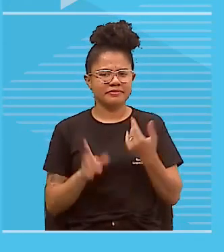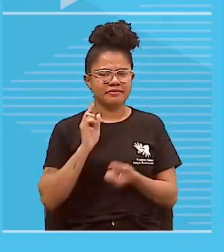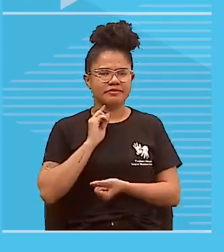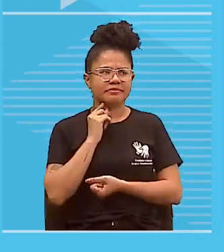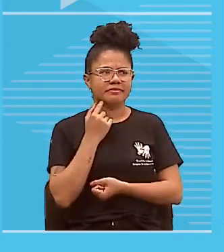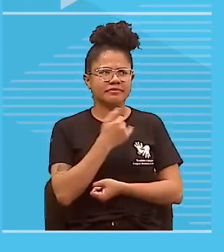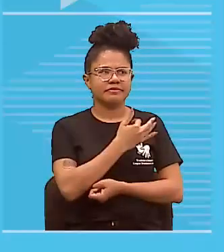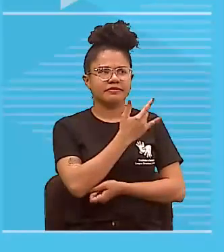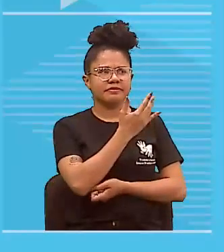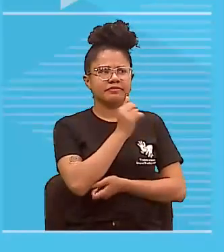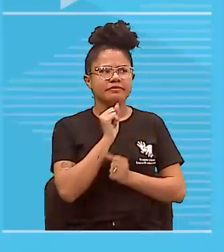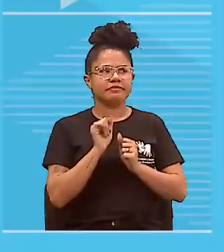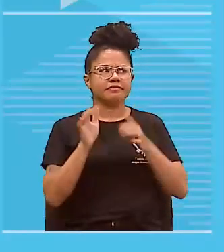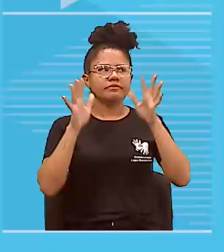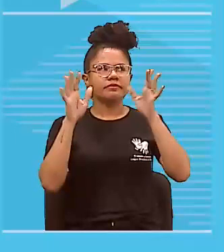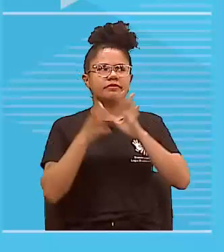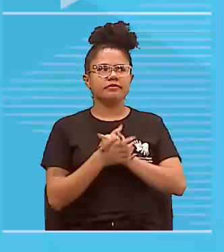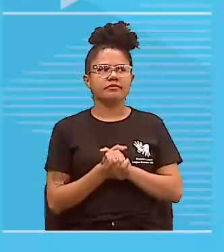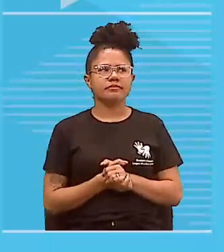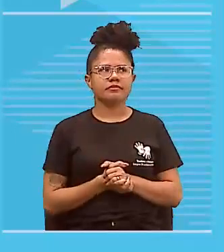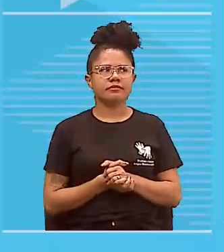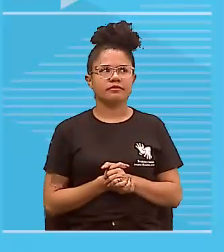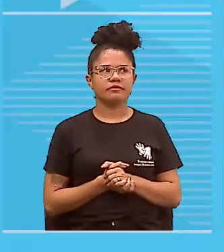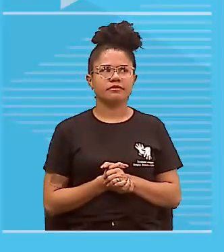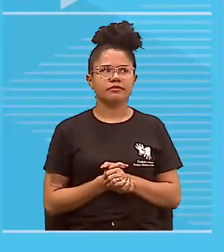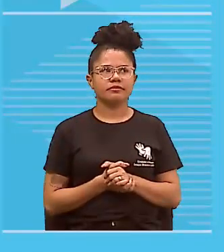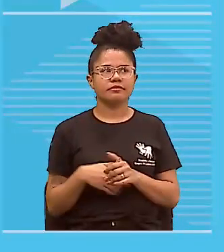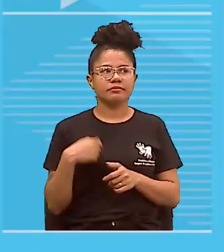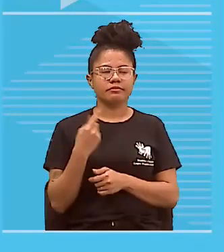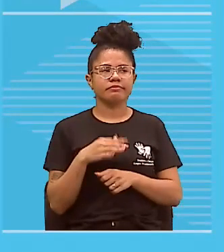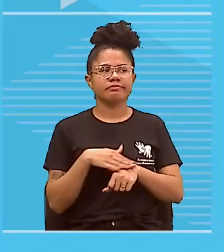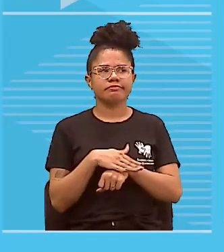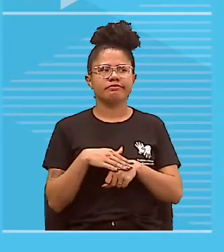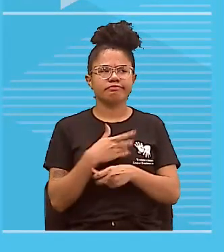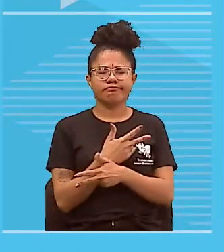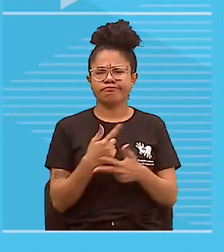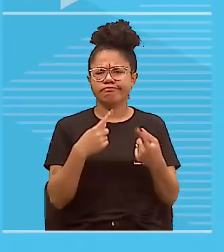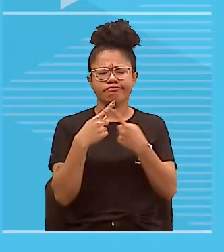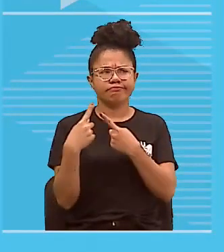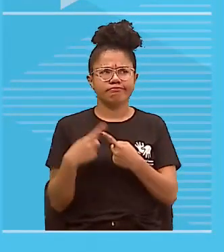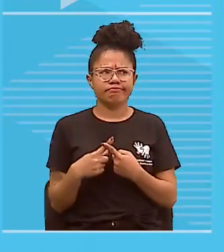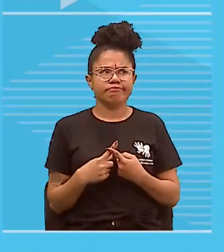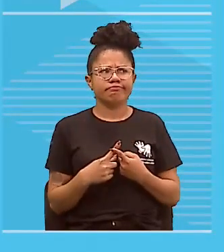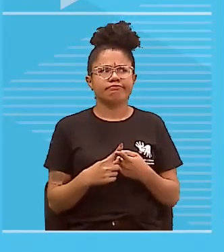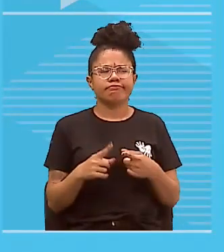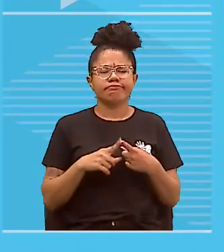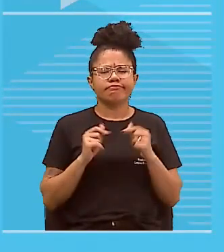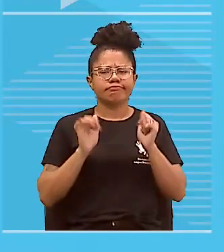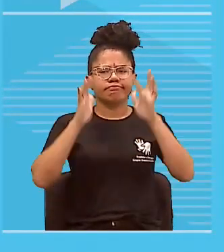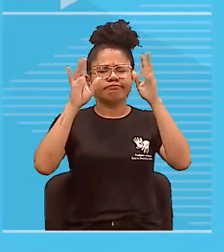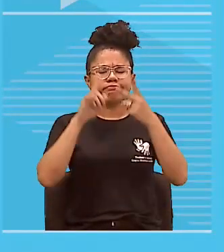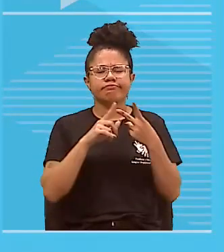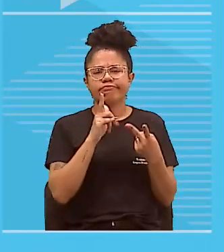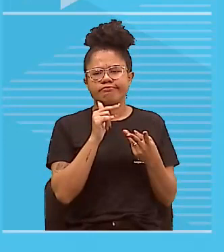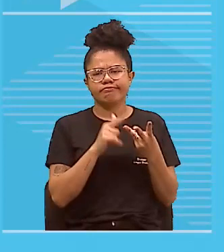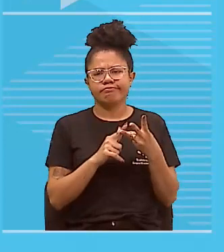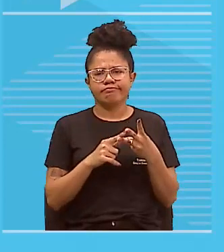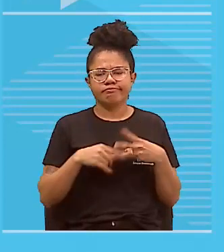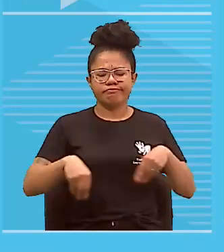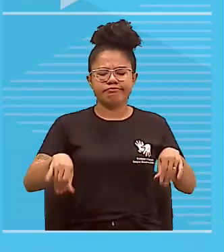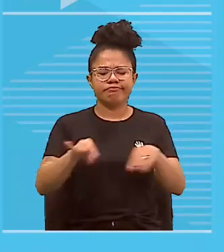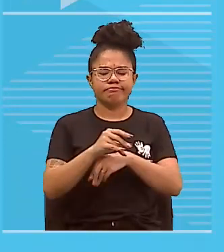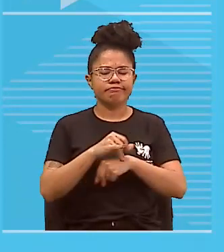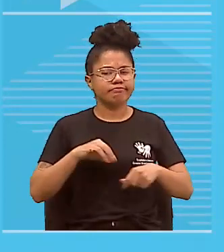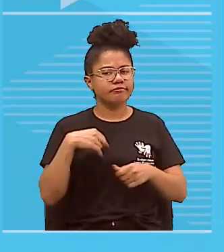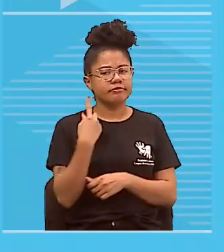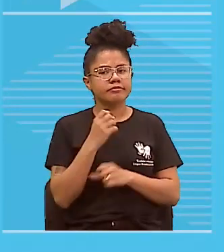ar, principalmente. A gente vai conversar sobre diversos tipos de poluição. Ar, água, solo.